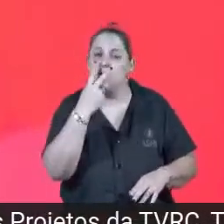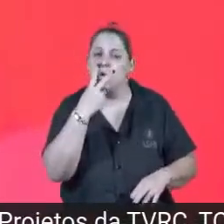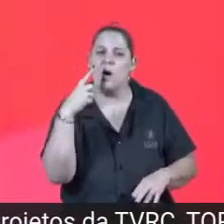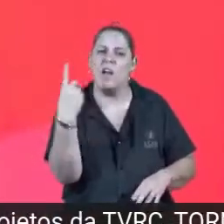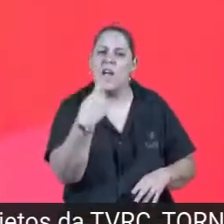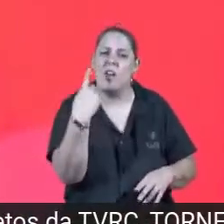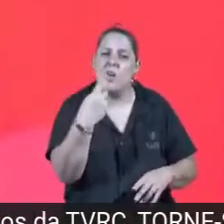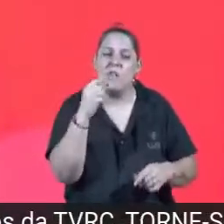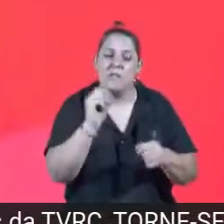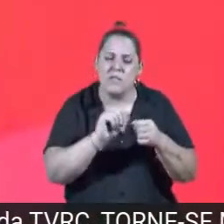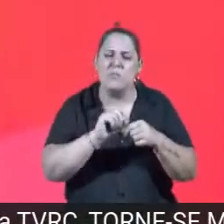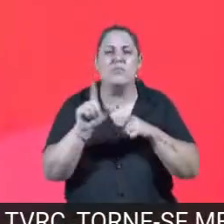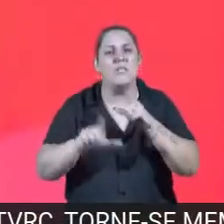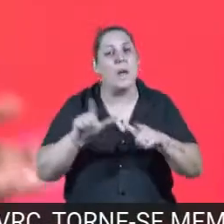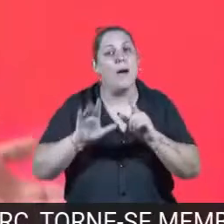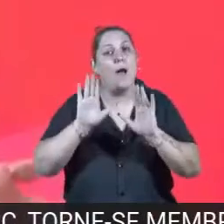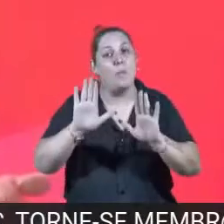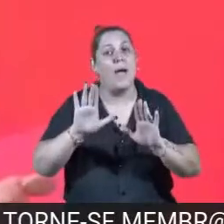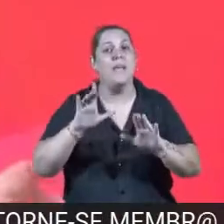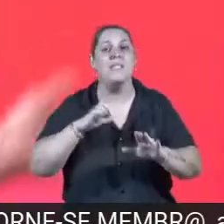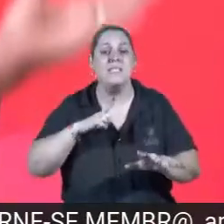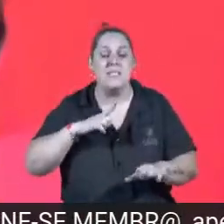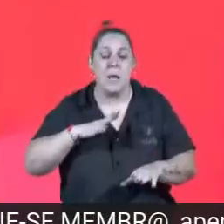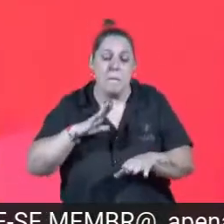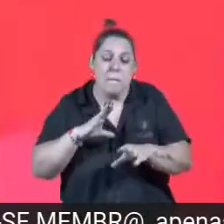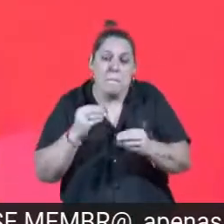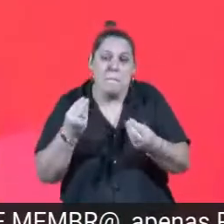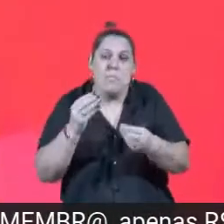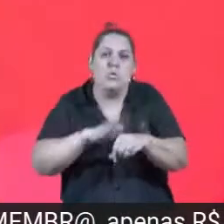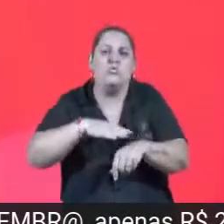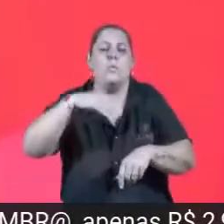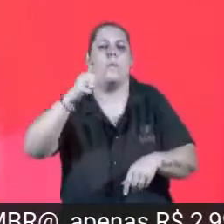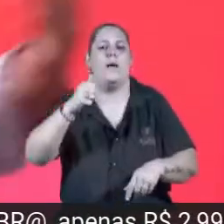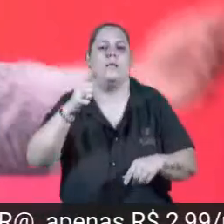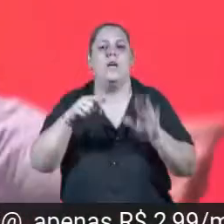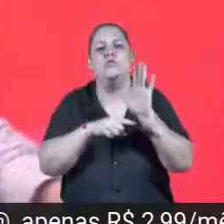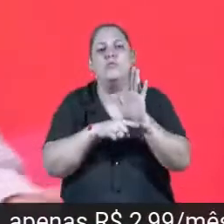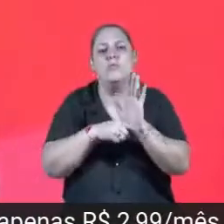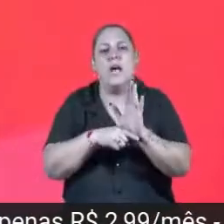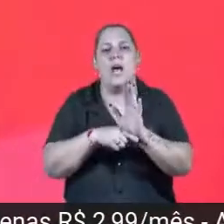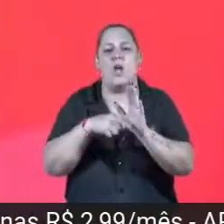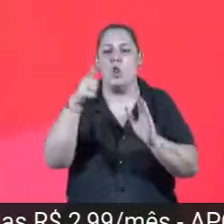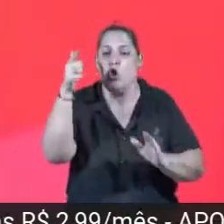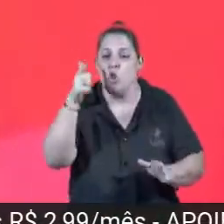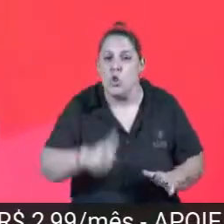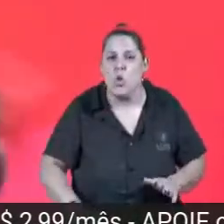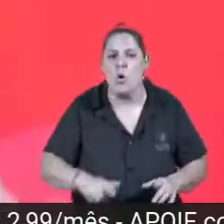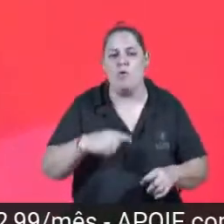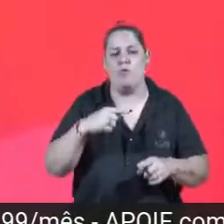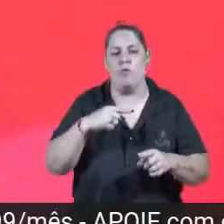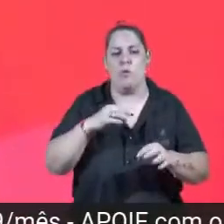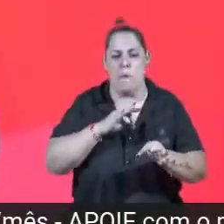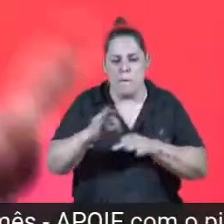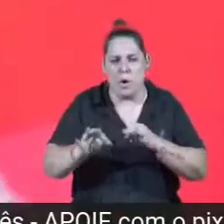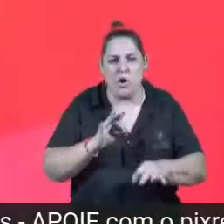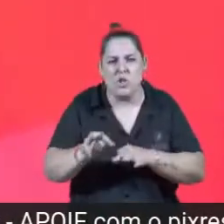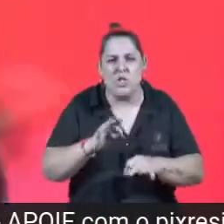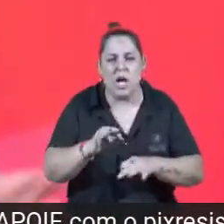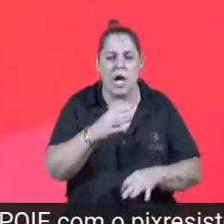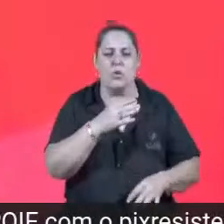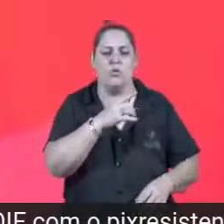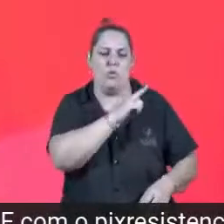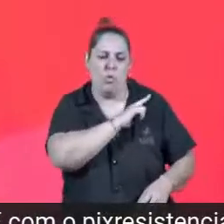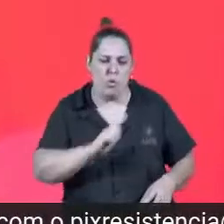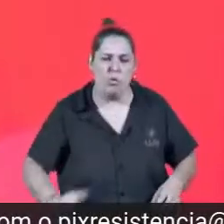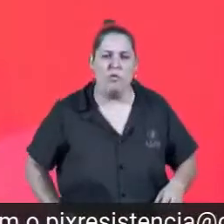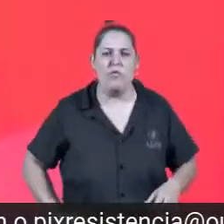mas muito ainda está por vir. E você vem agora nos ajudar nesta nova caminhada. Falou aqui o Helder, projeto importante no governo do Estado, no